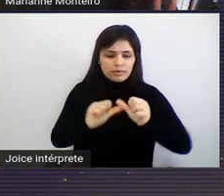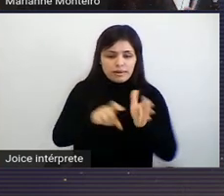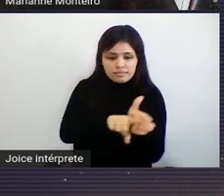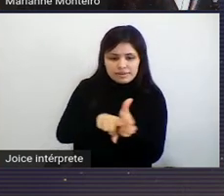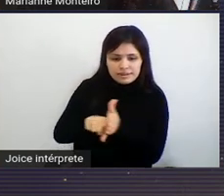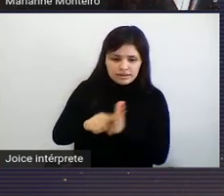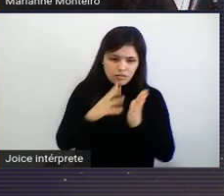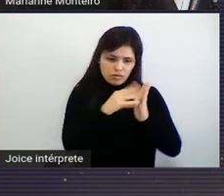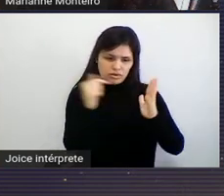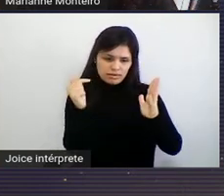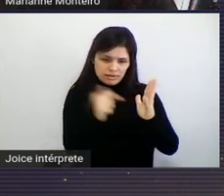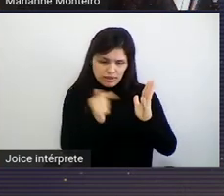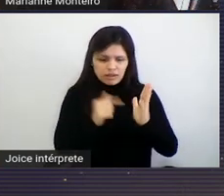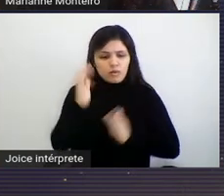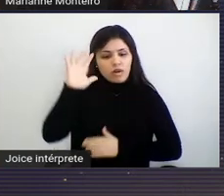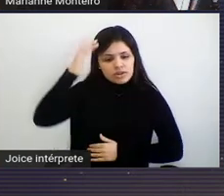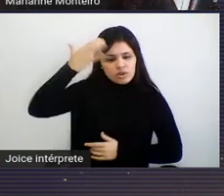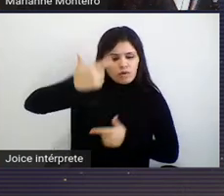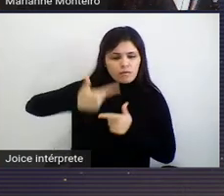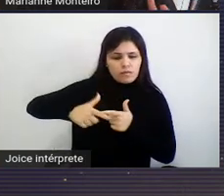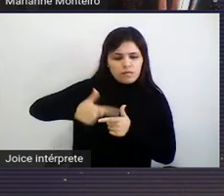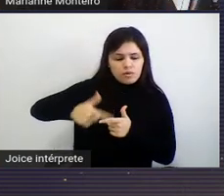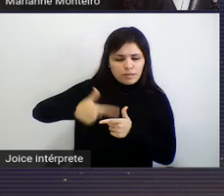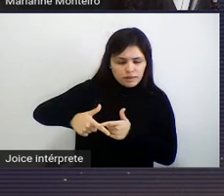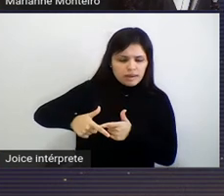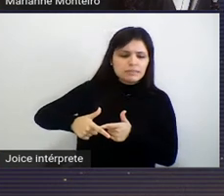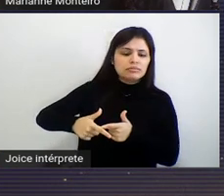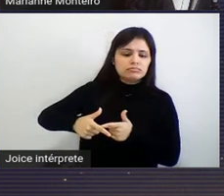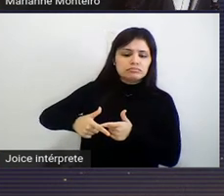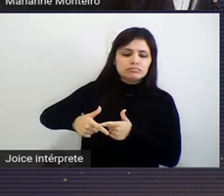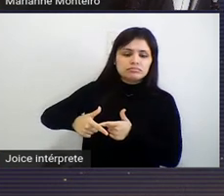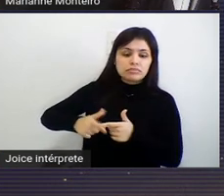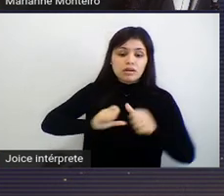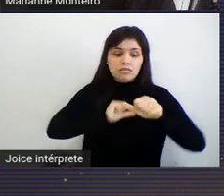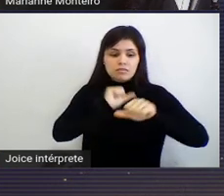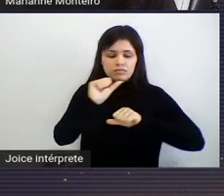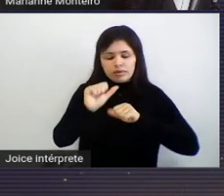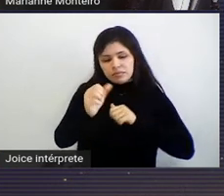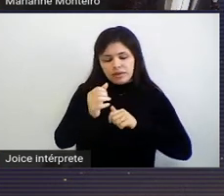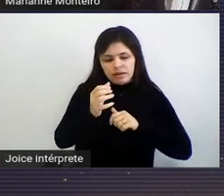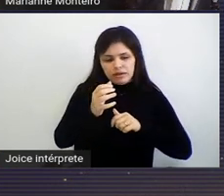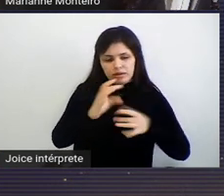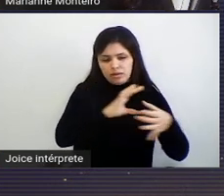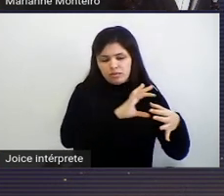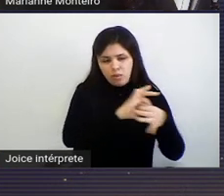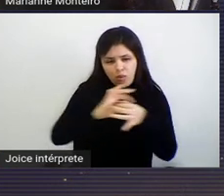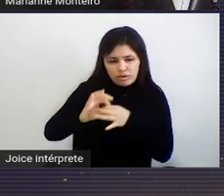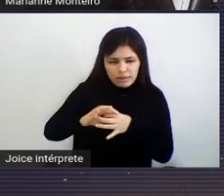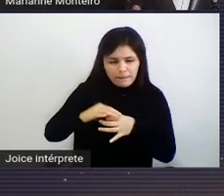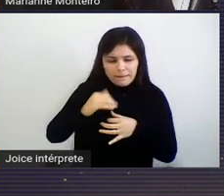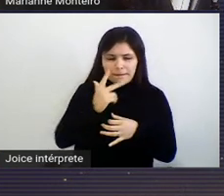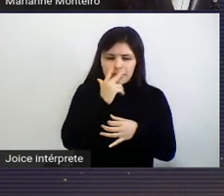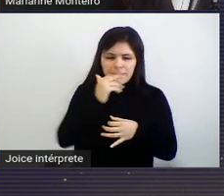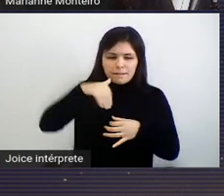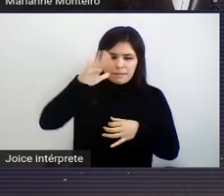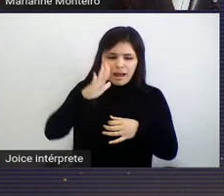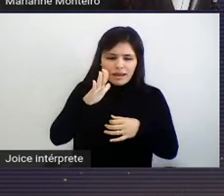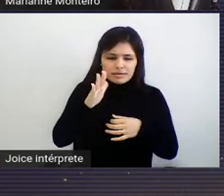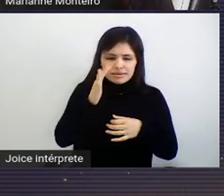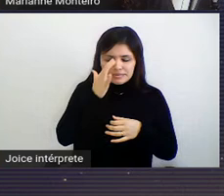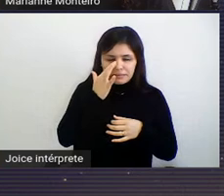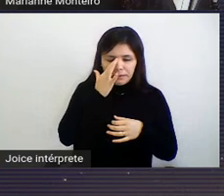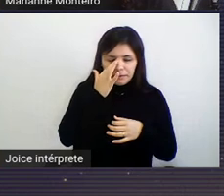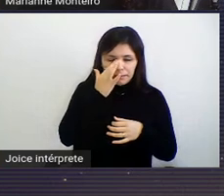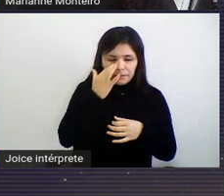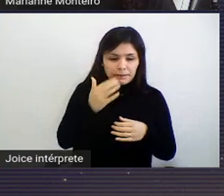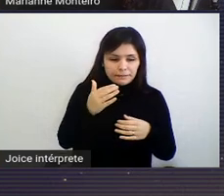que resolve um problema num contexto um pouco mais reservado em um produto, em algo que pode ser utilizado por um